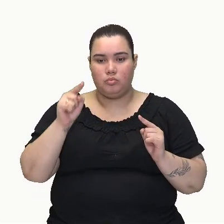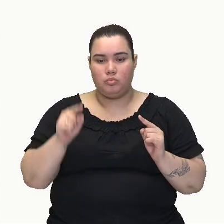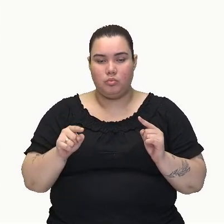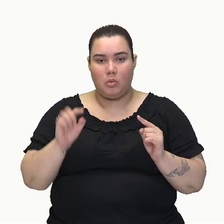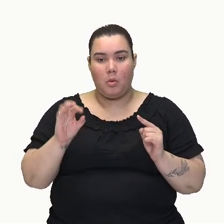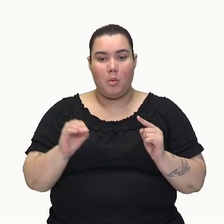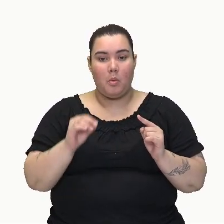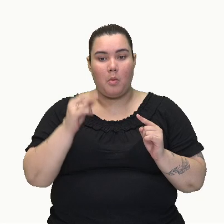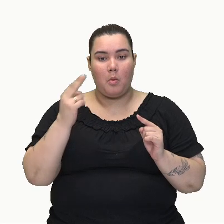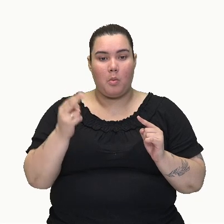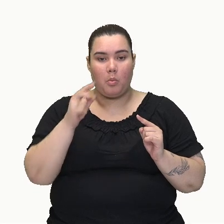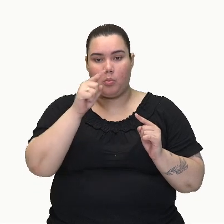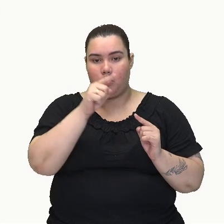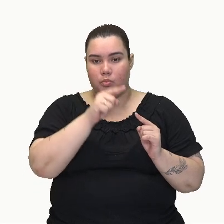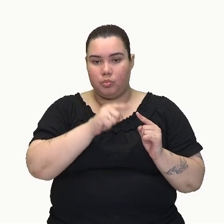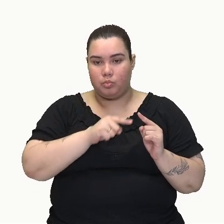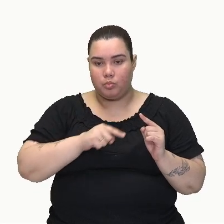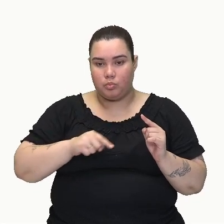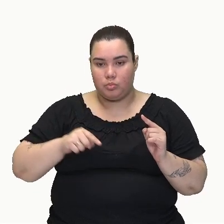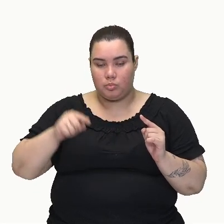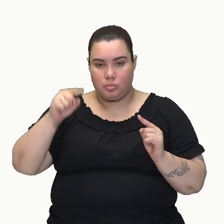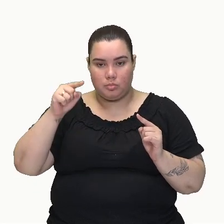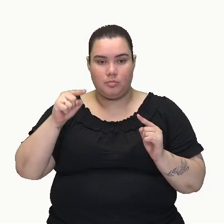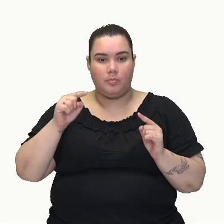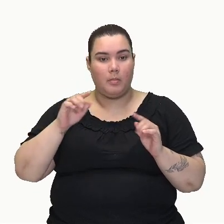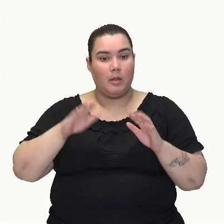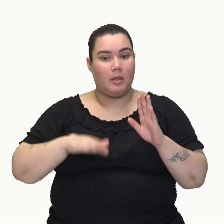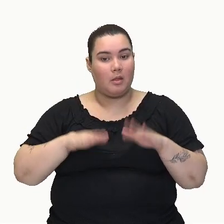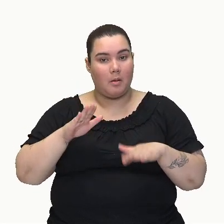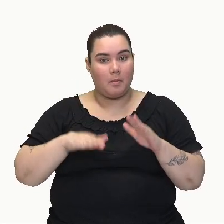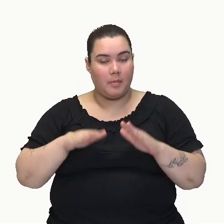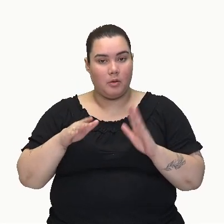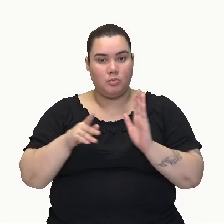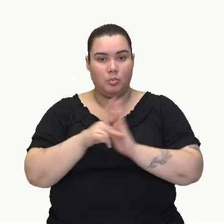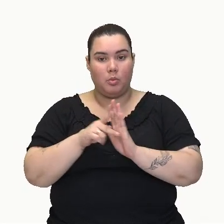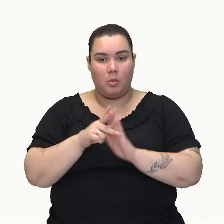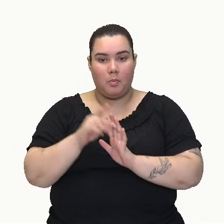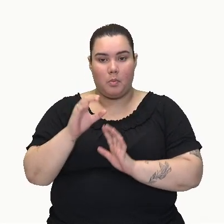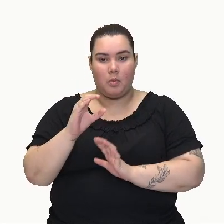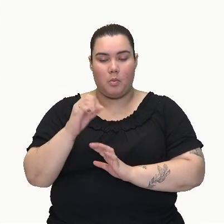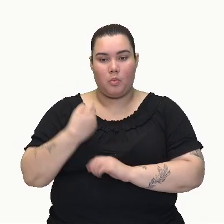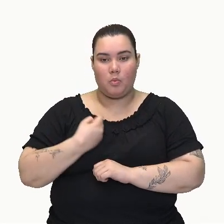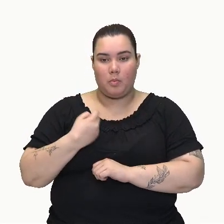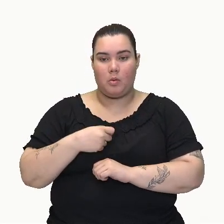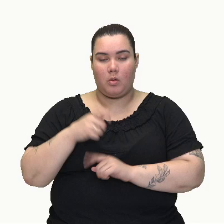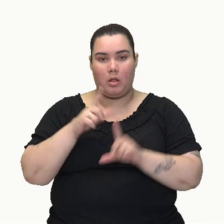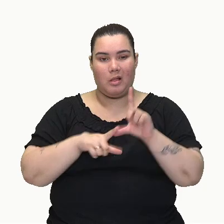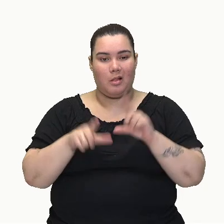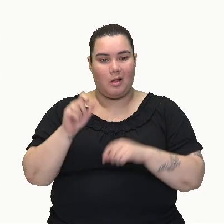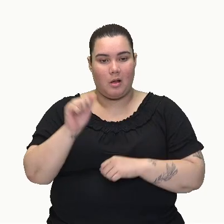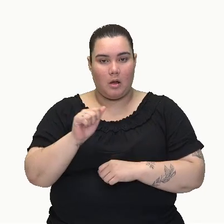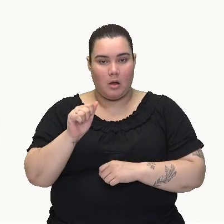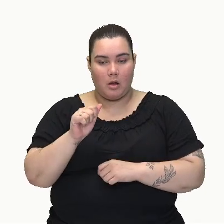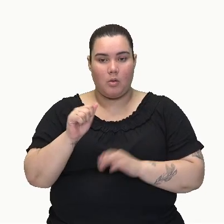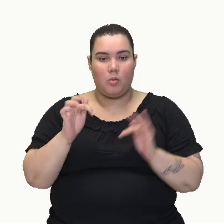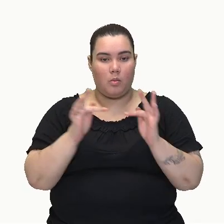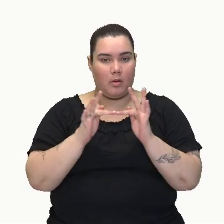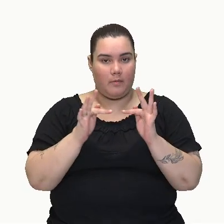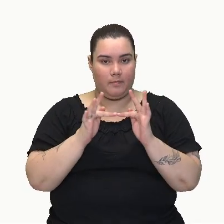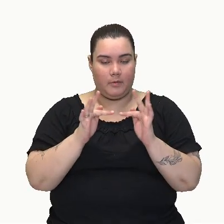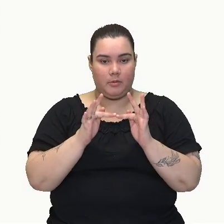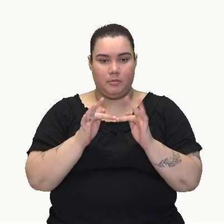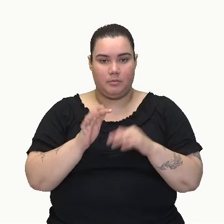Sua concavidade depende do coeficiente a da função f.